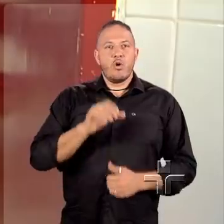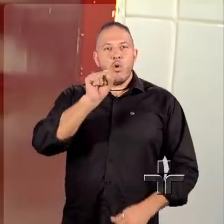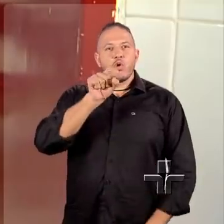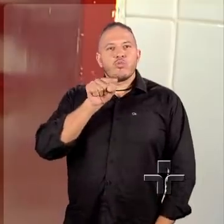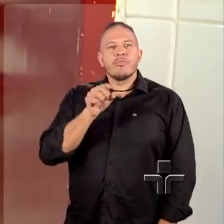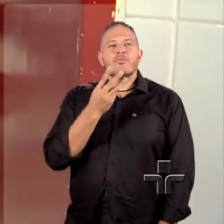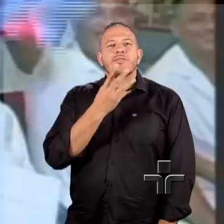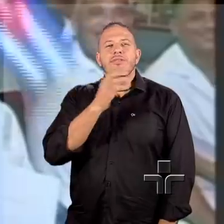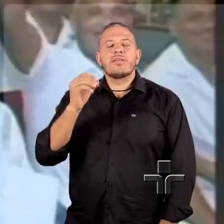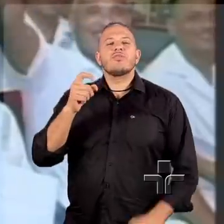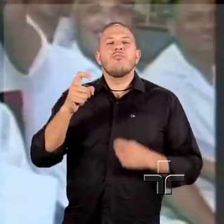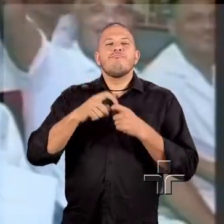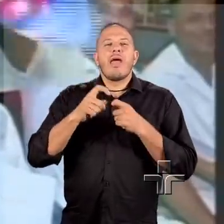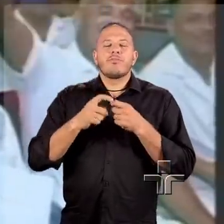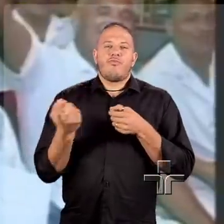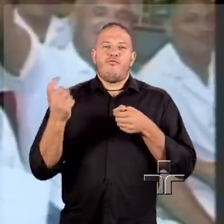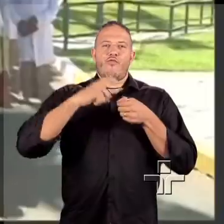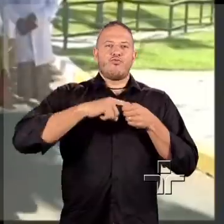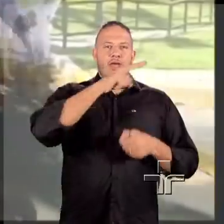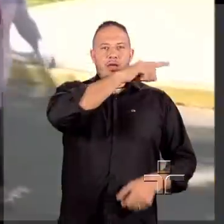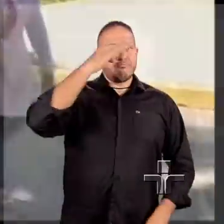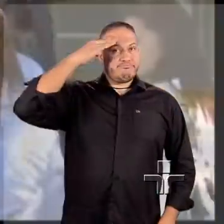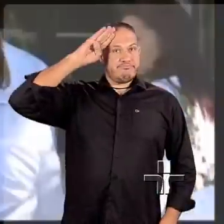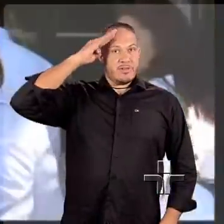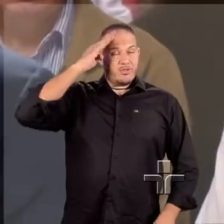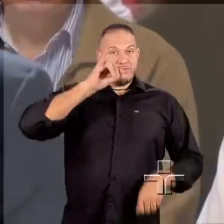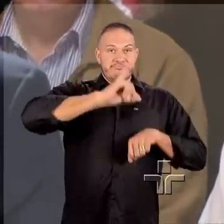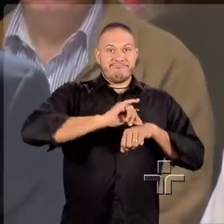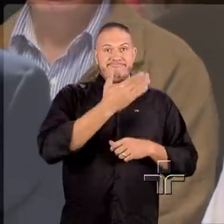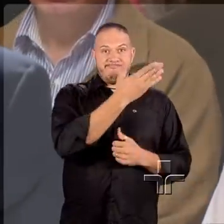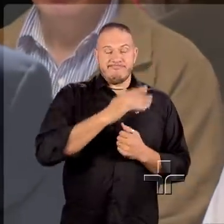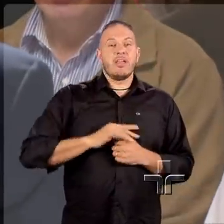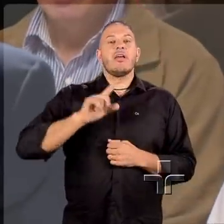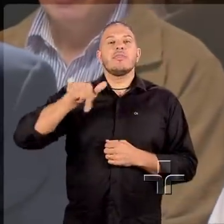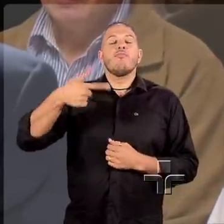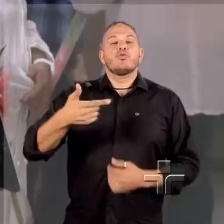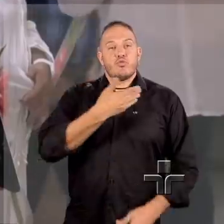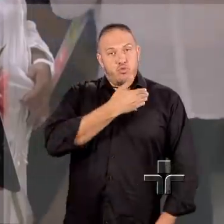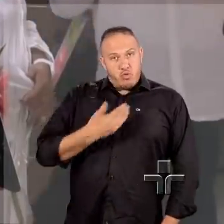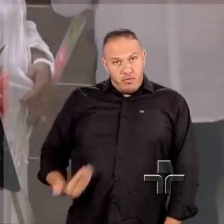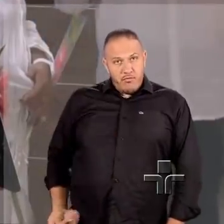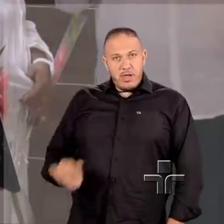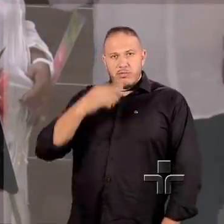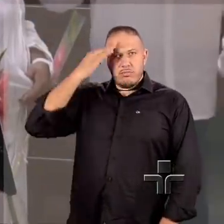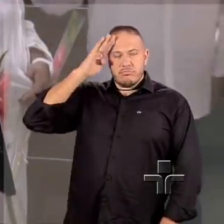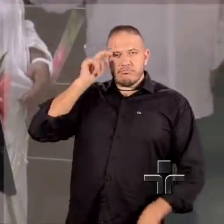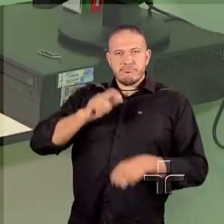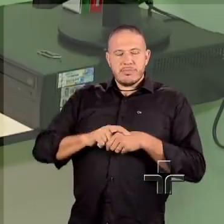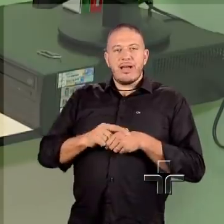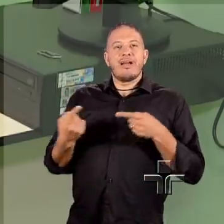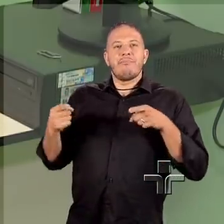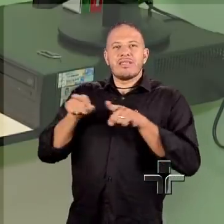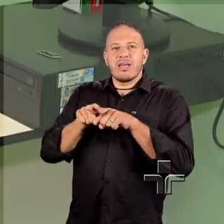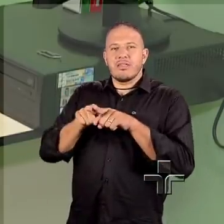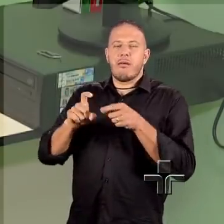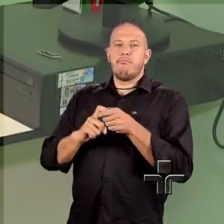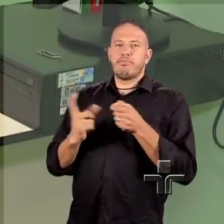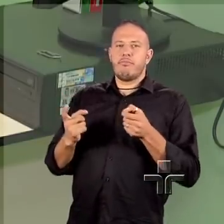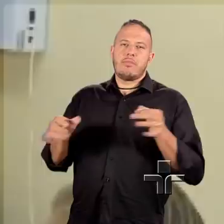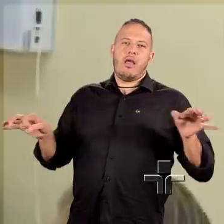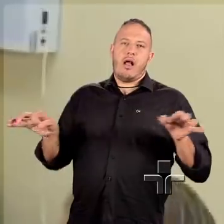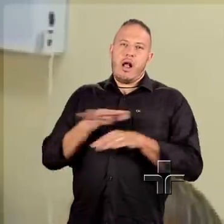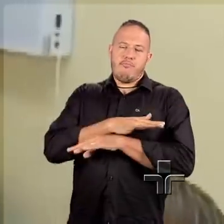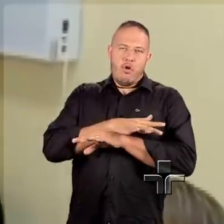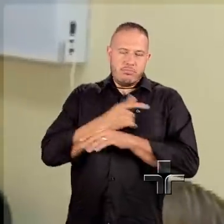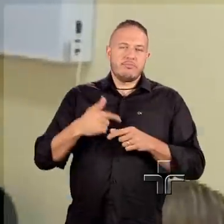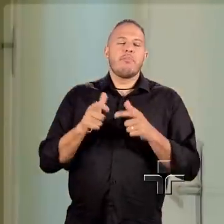8.300 médicos voaram de volta para Havana depois que o governo da ilha encerrou a parceria com o programa Mais